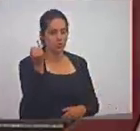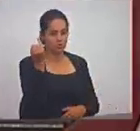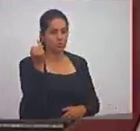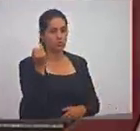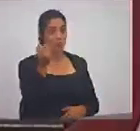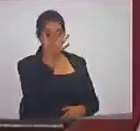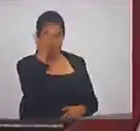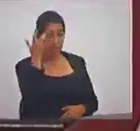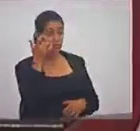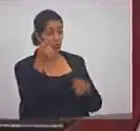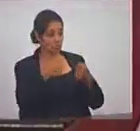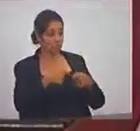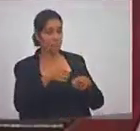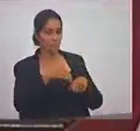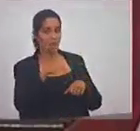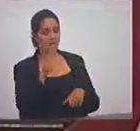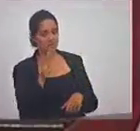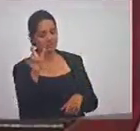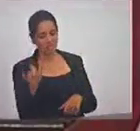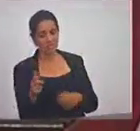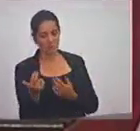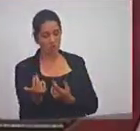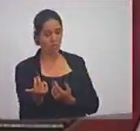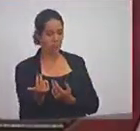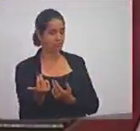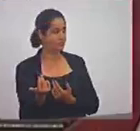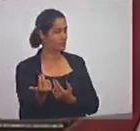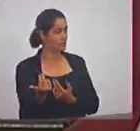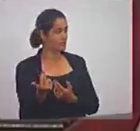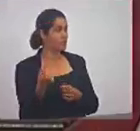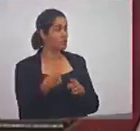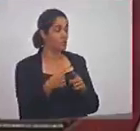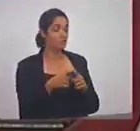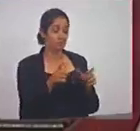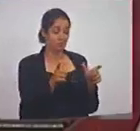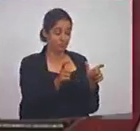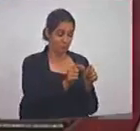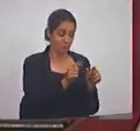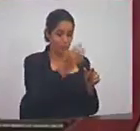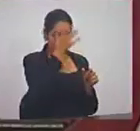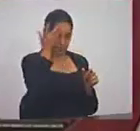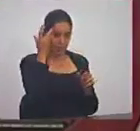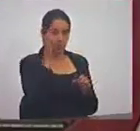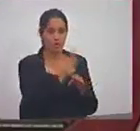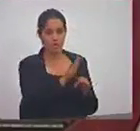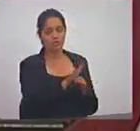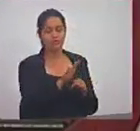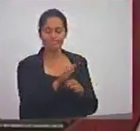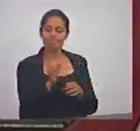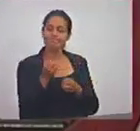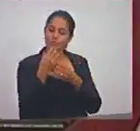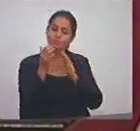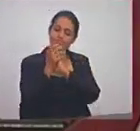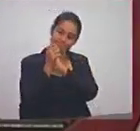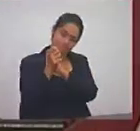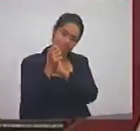precisa de gente assim. Porque são poucos que têm esse altruísmo, e ele teve. Então, parabéns ao Rolandinho da Rosa Mística.